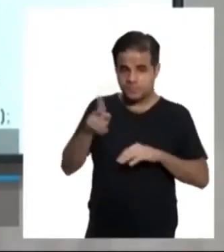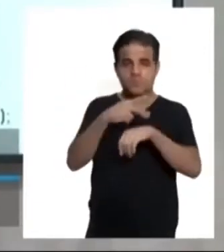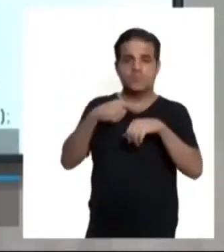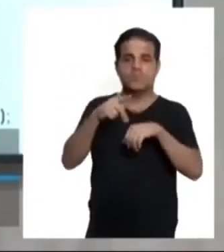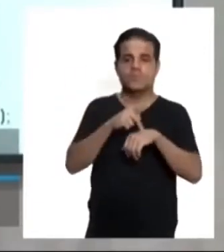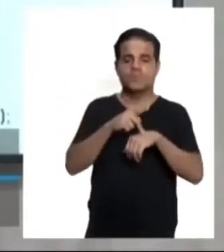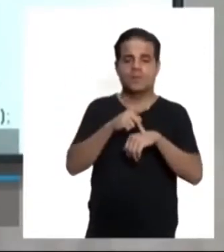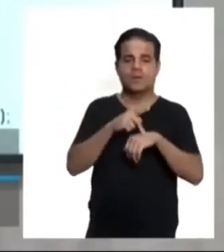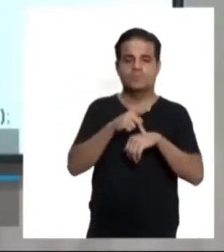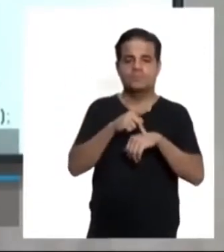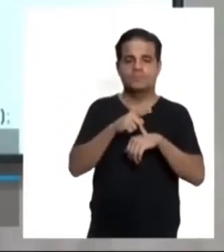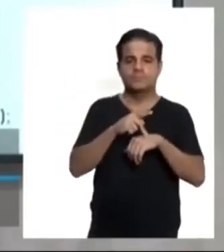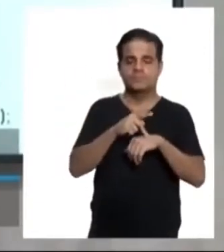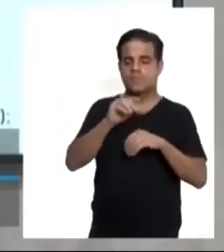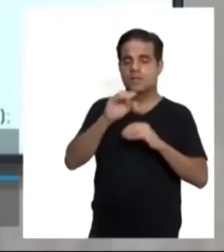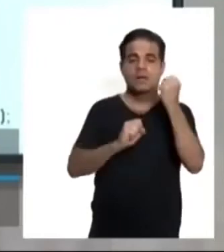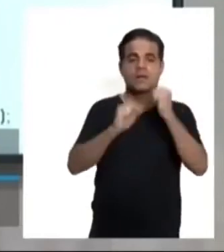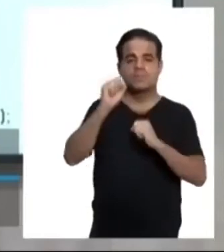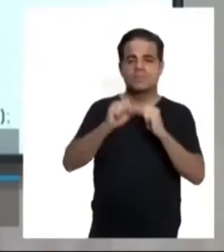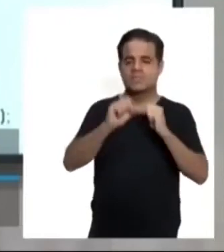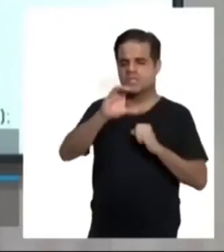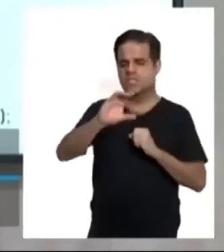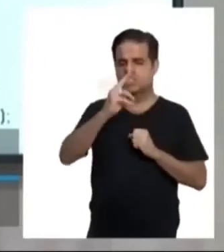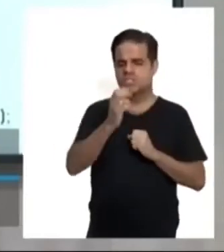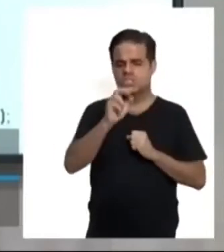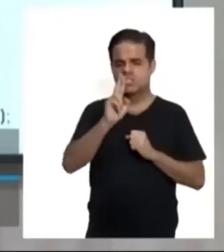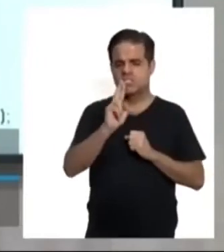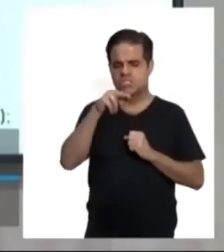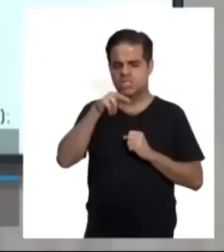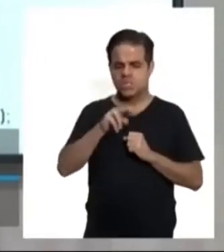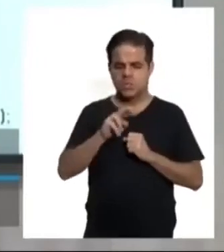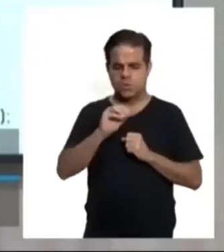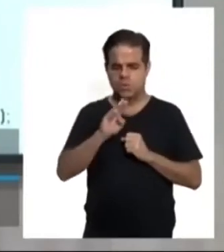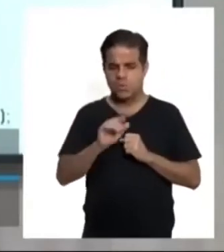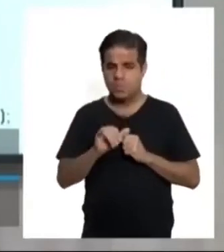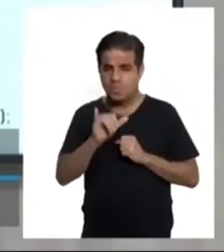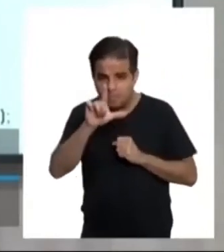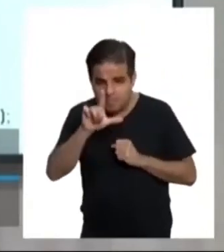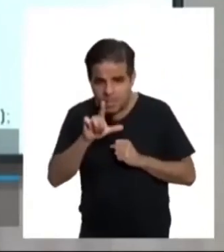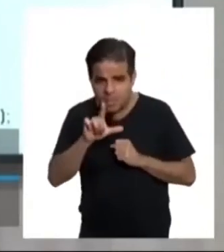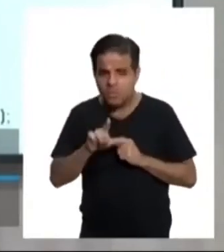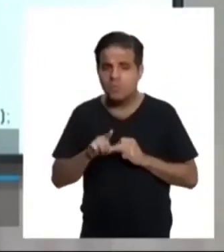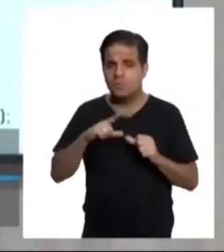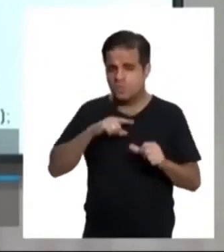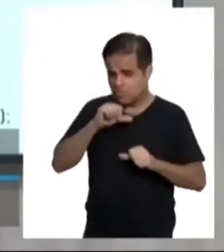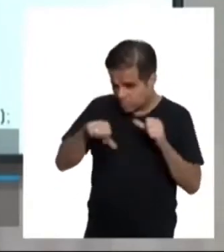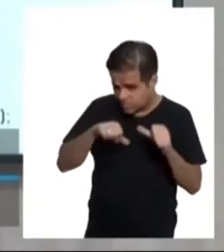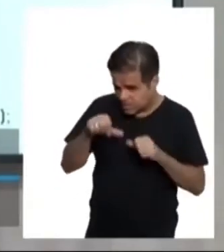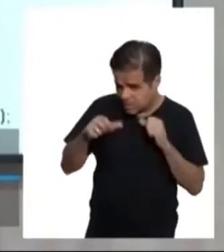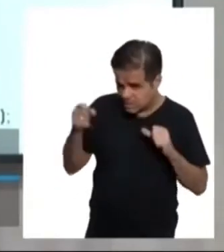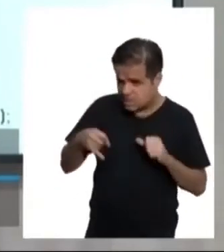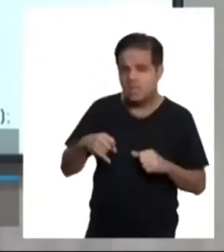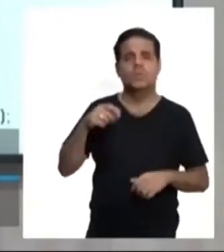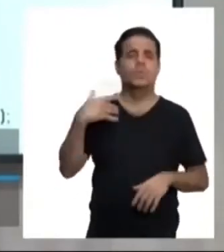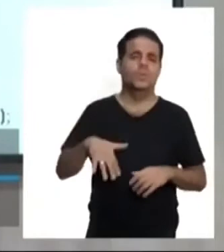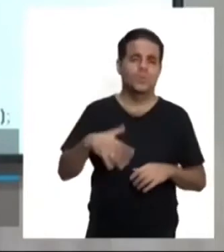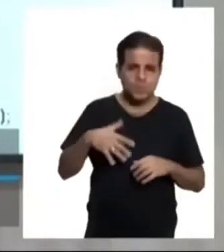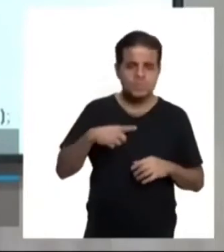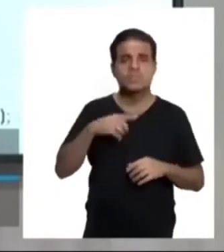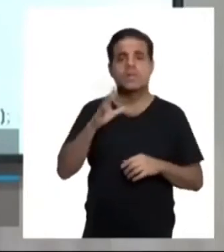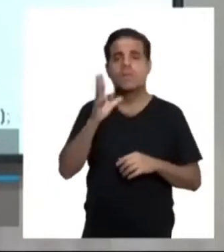em Chernobyl, houve uma modificação do elemento, sim, só que isso demora anos. Demora